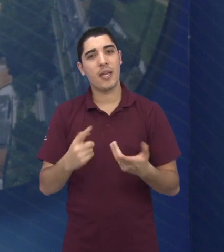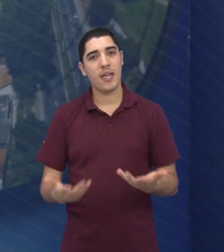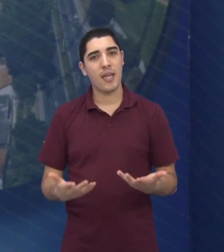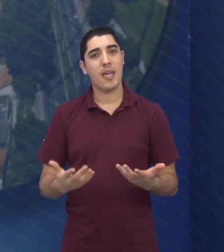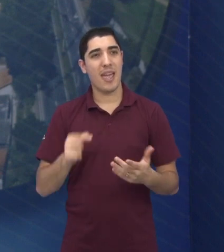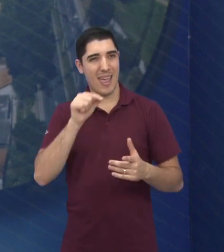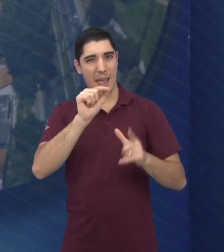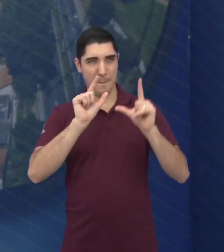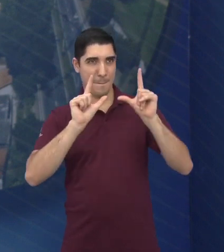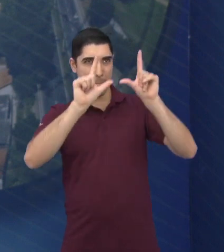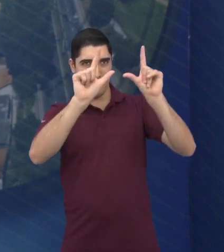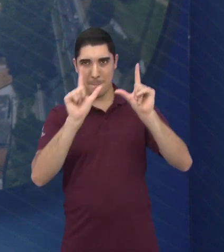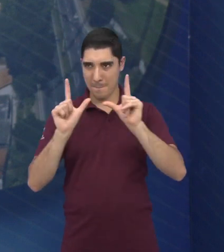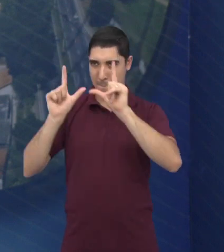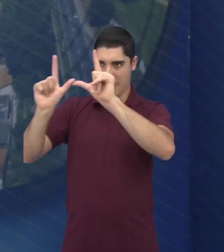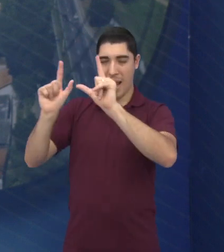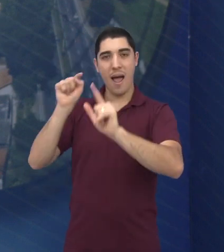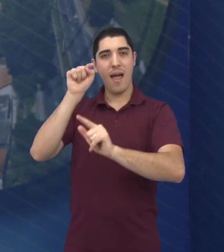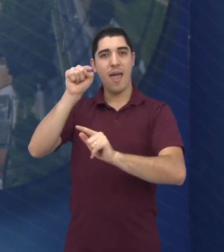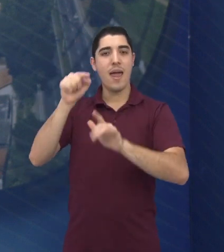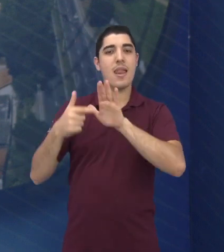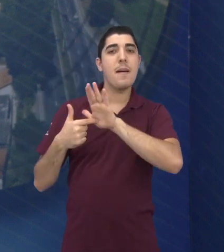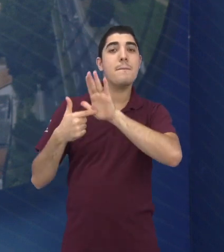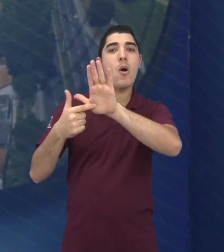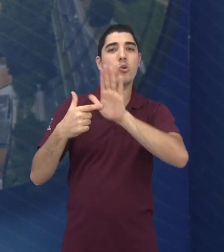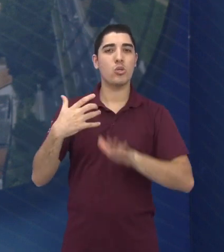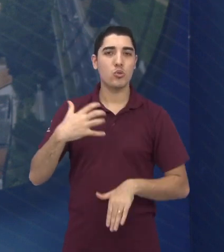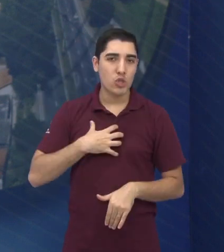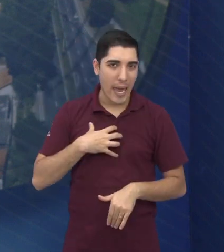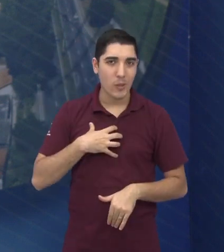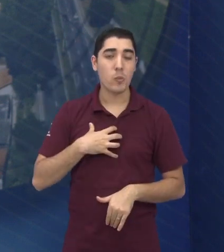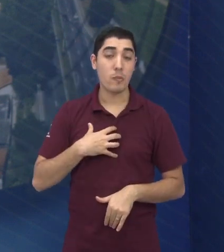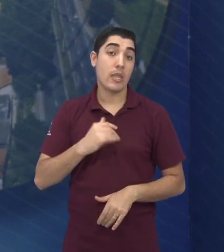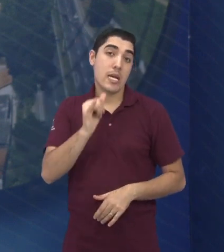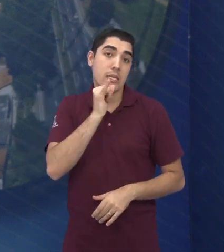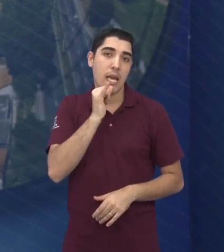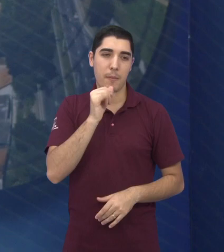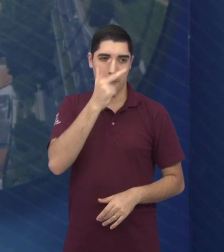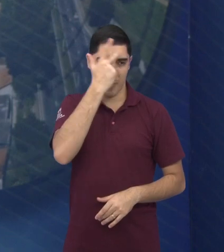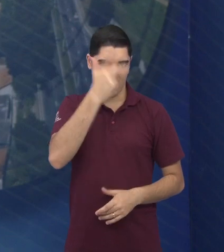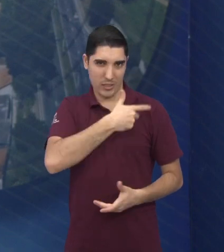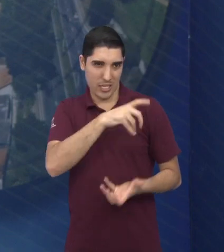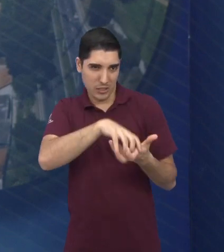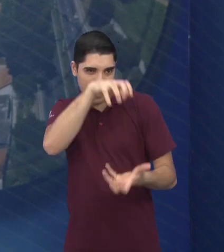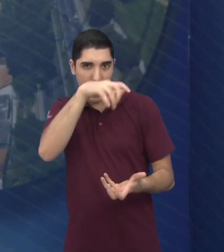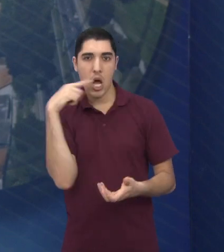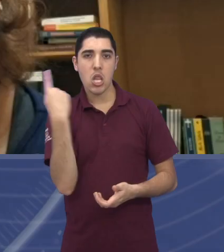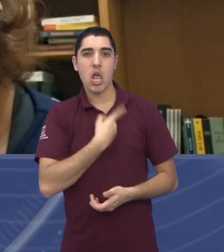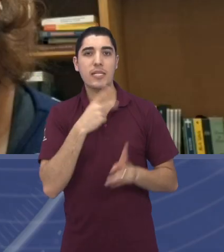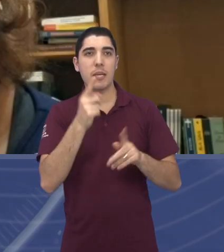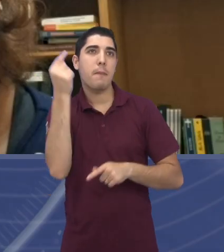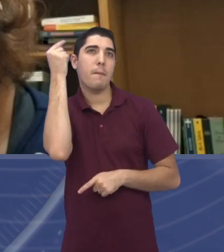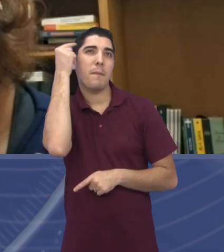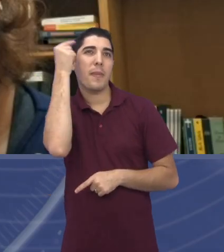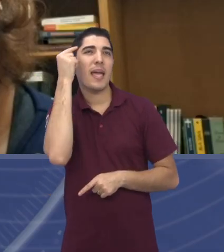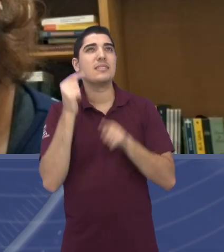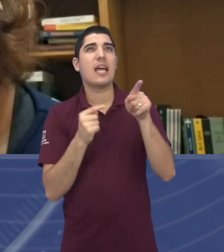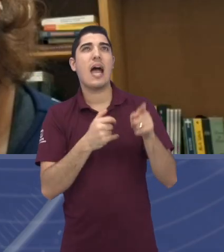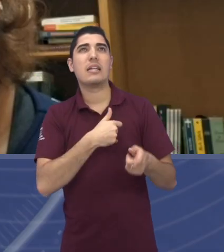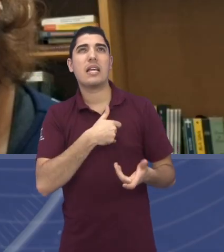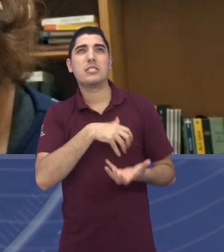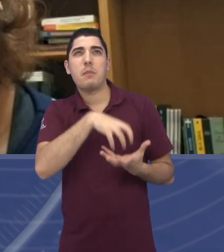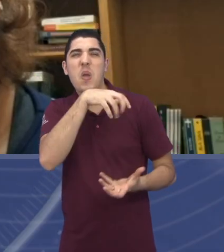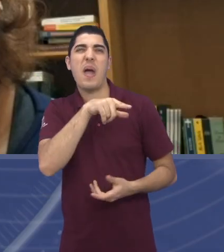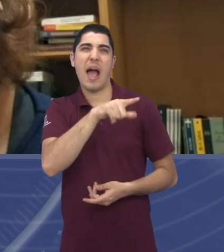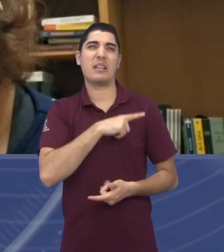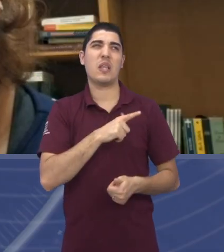as placas, elas são muitas vezes retratadas, né? Idoso, a gente tem uma figura em mente de que o idoso, ele, claro que tem